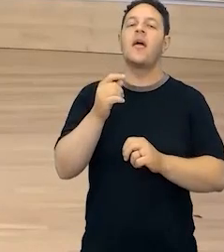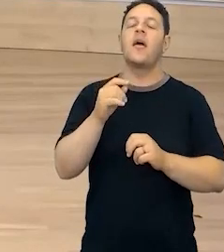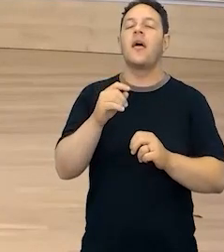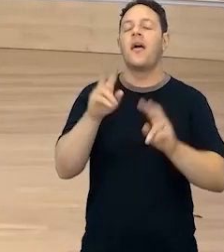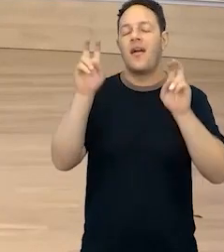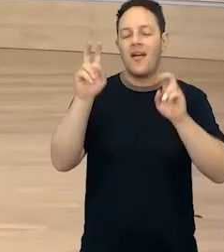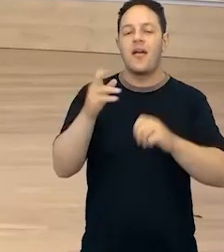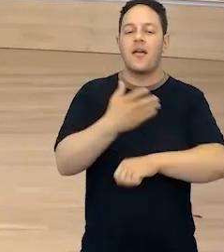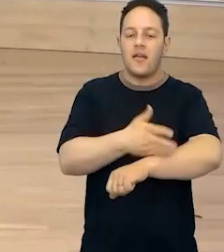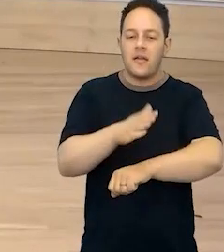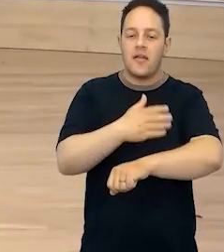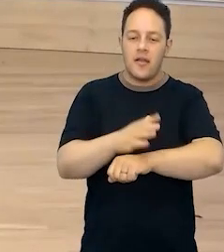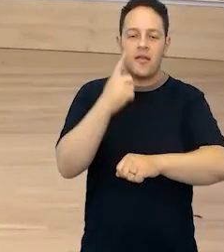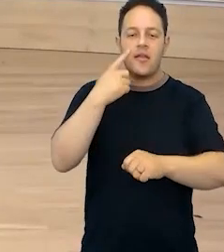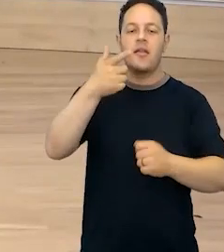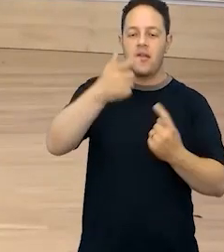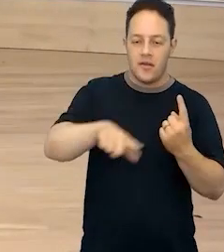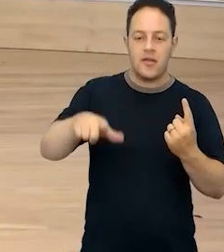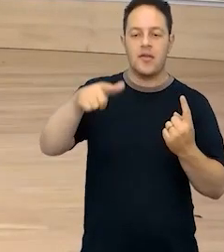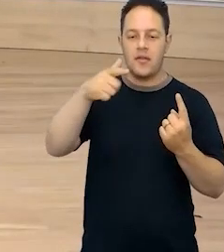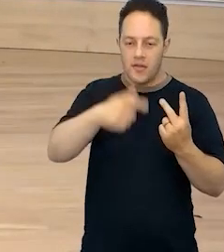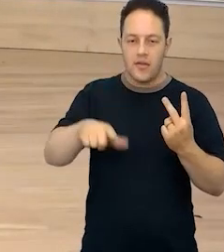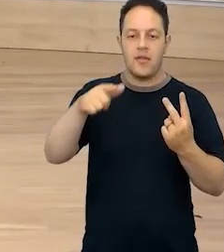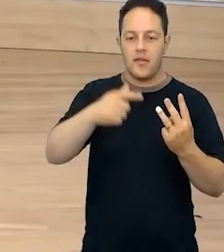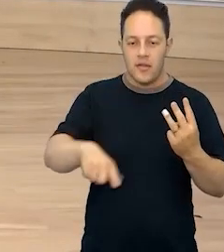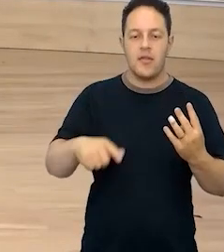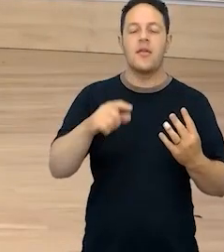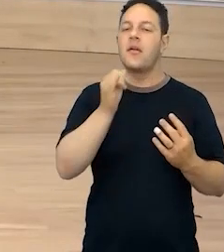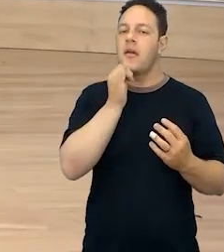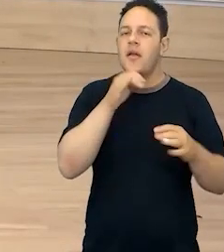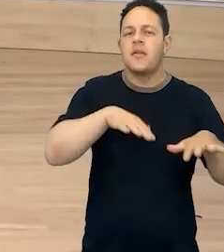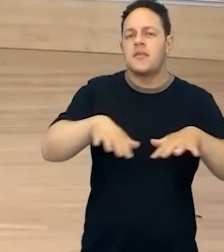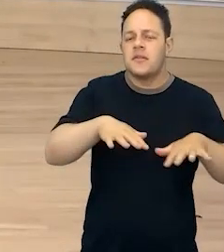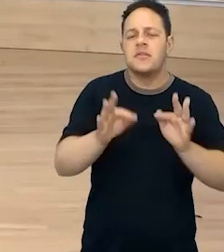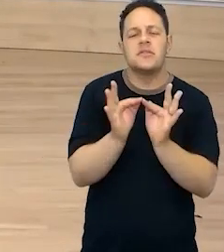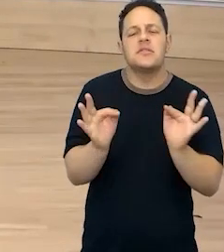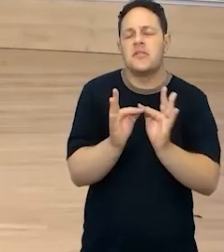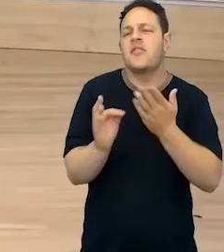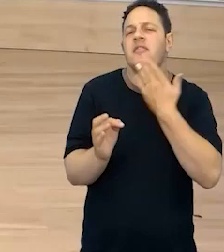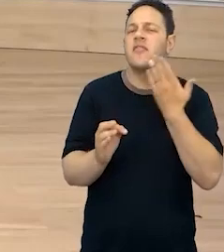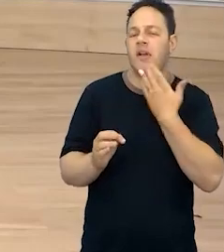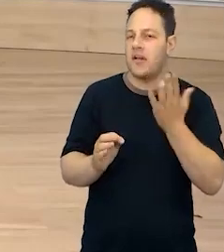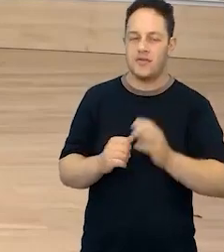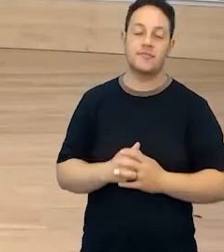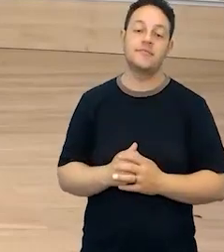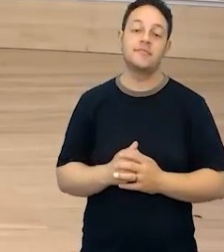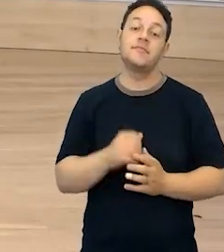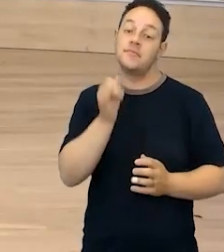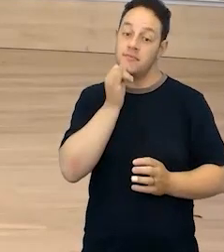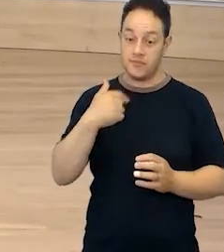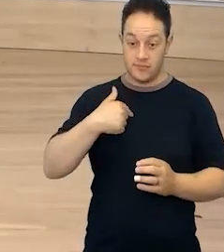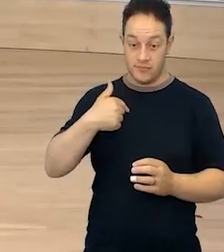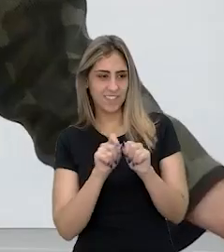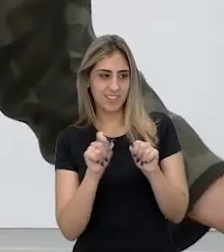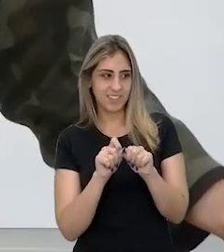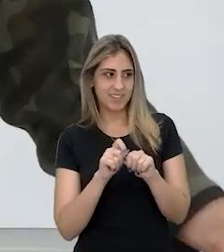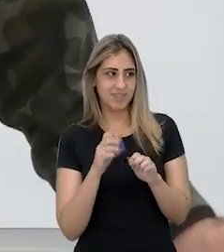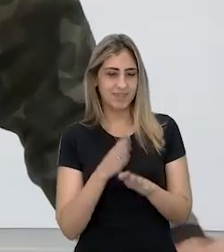né, os movimentos, e movimentos básicos, movimentos fáceis. Uhum. Então você vê que o que eu fiz pro